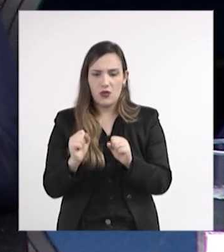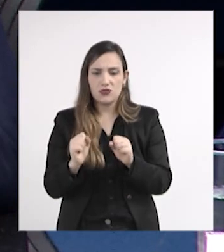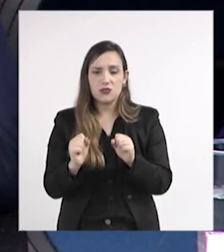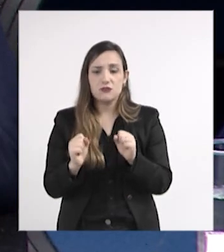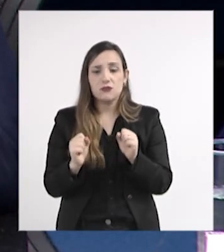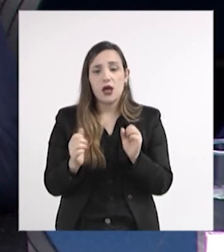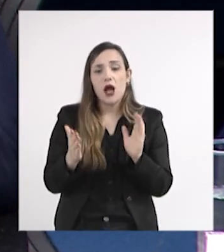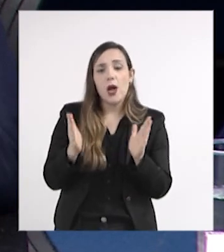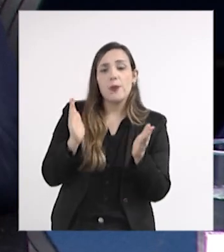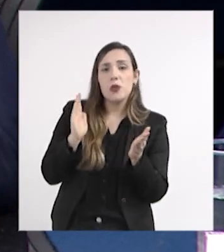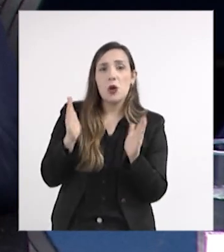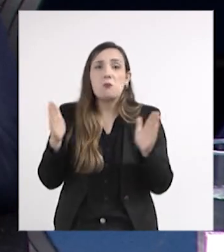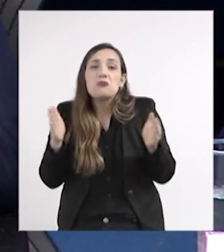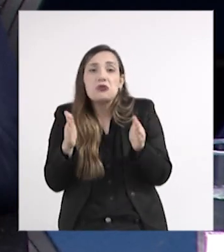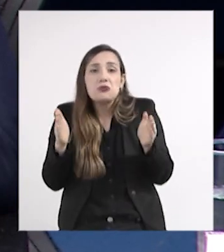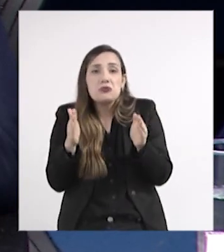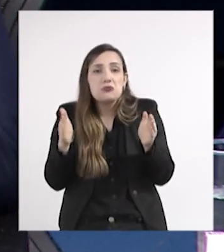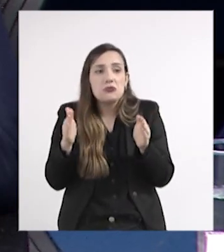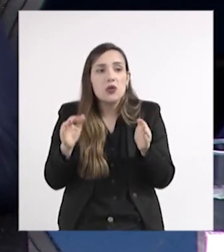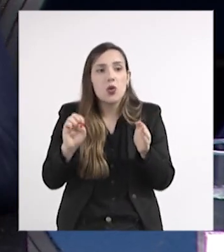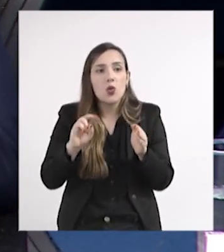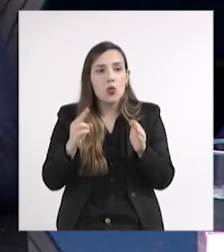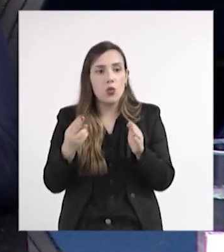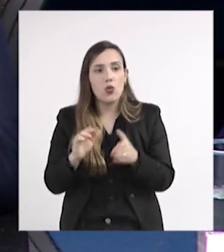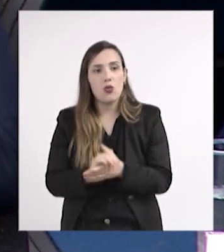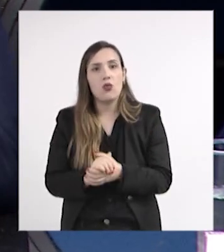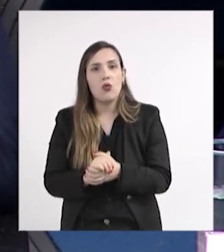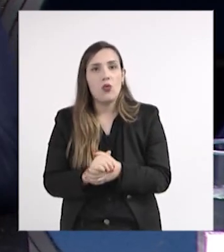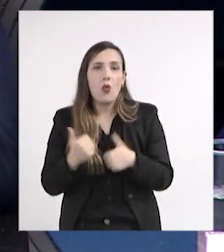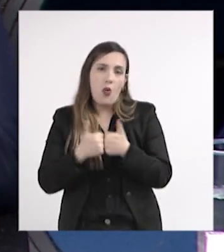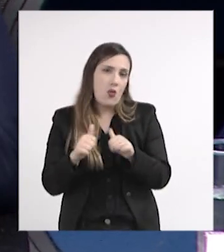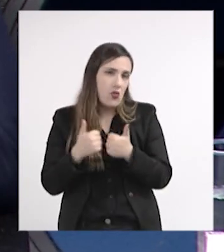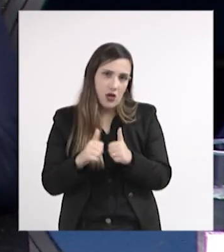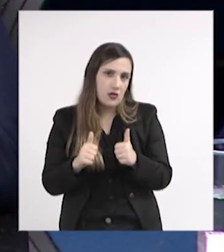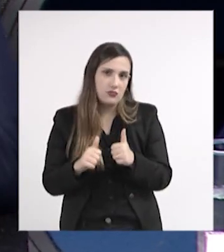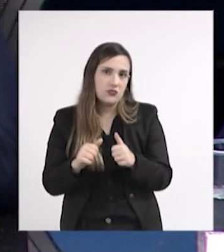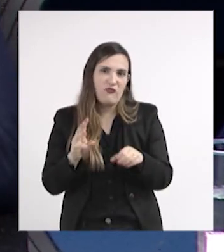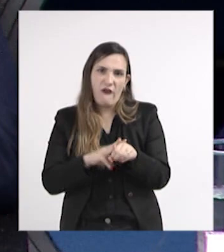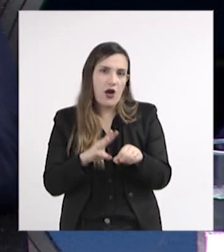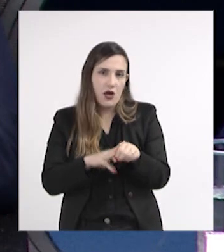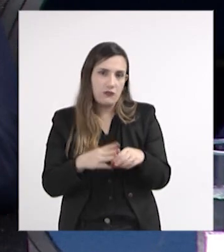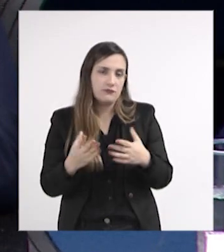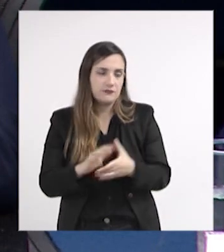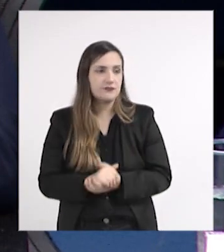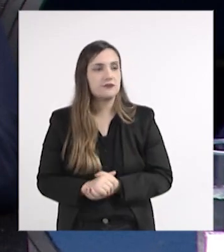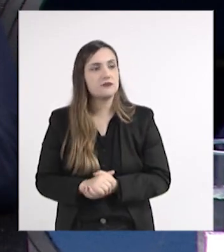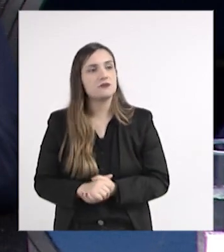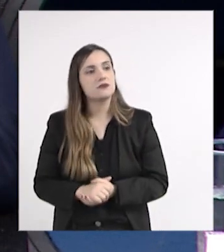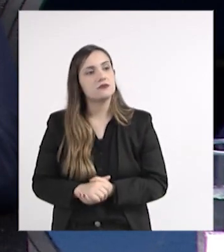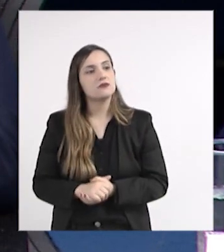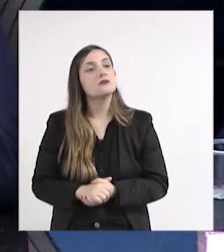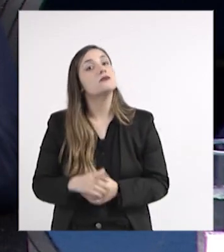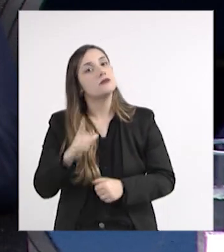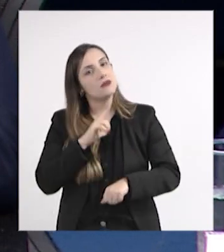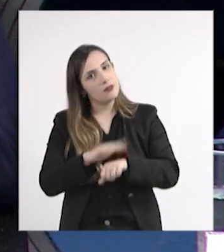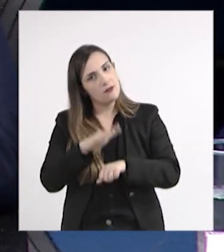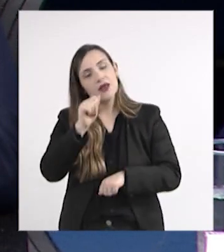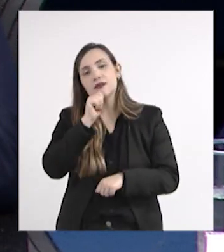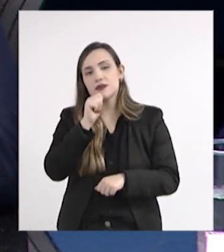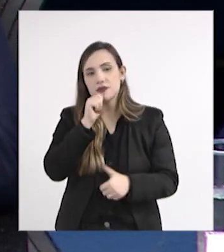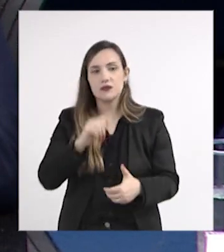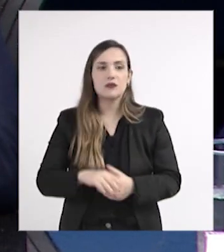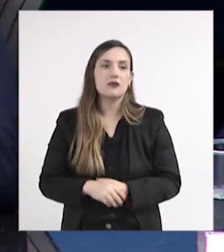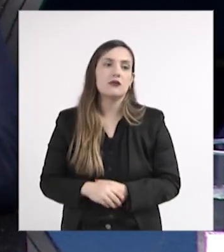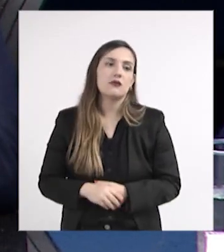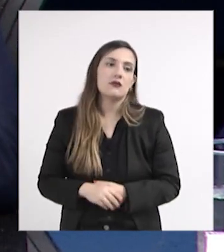porte e até veículos coletivos de transporte de passageiros. temos a preponderância dessa característica de veículos,